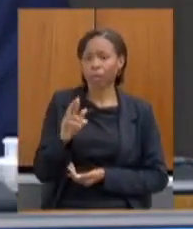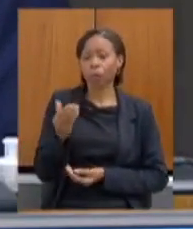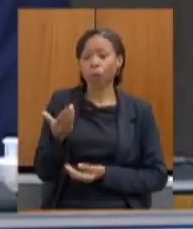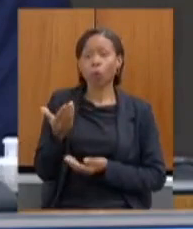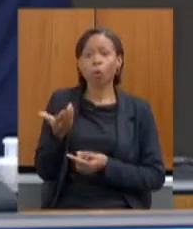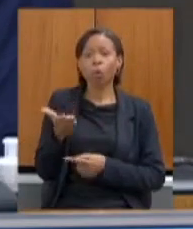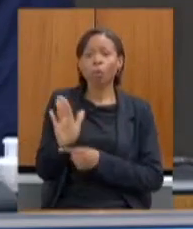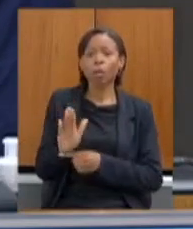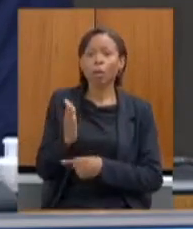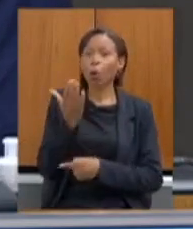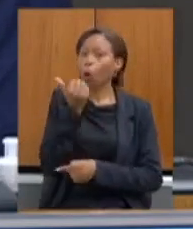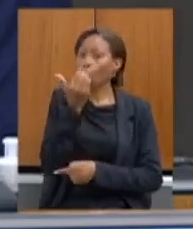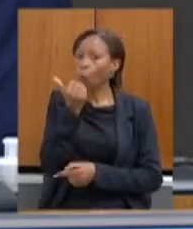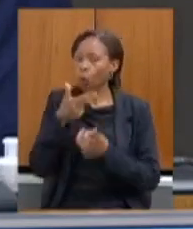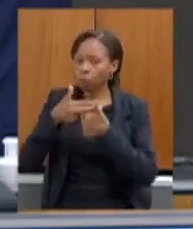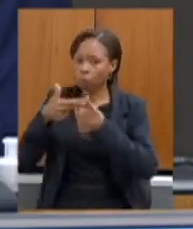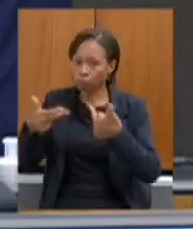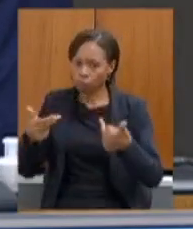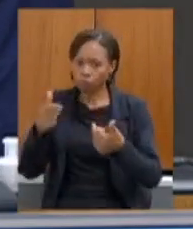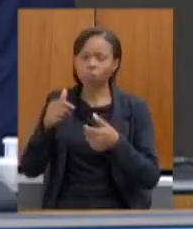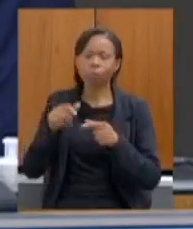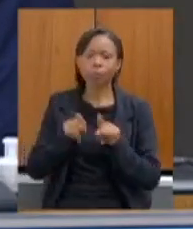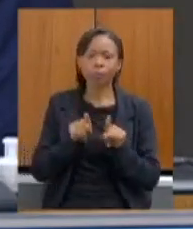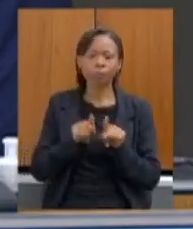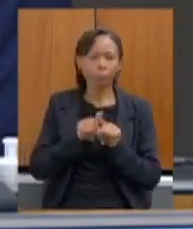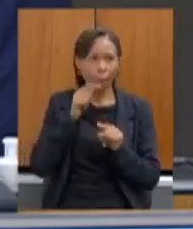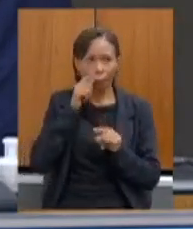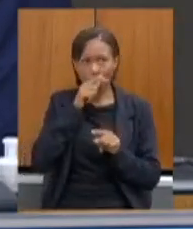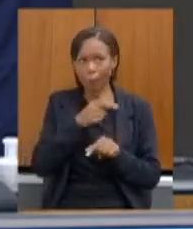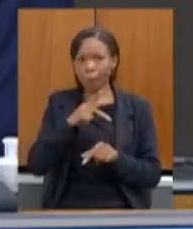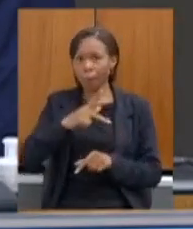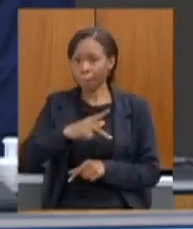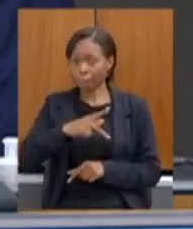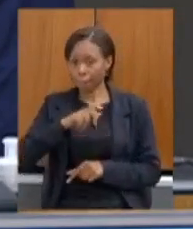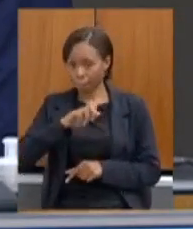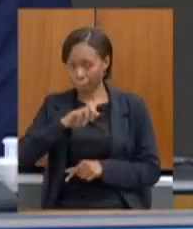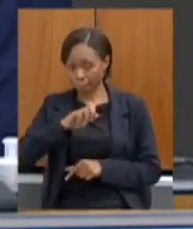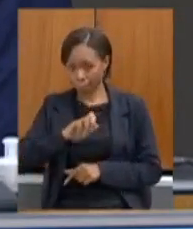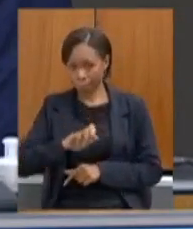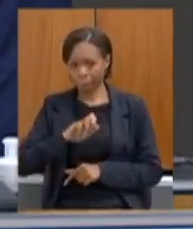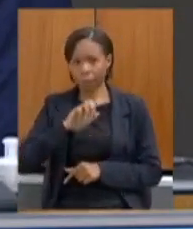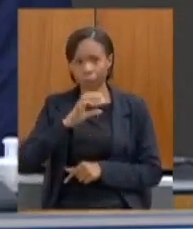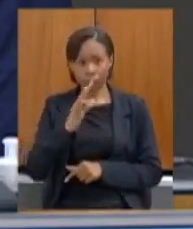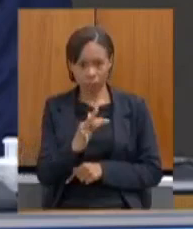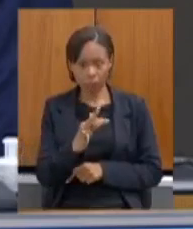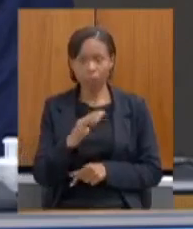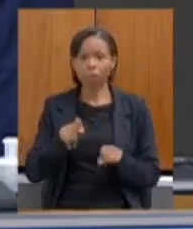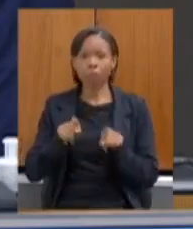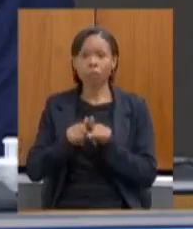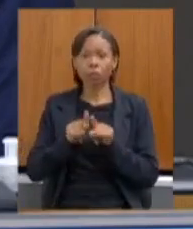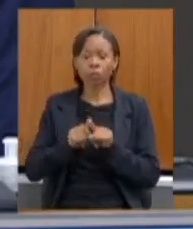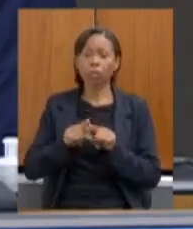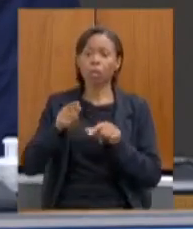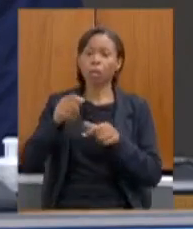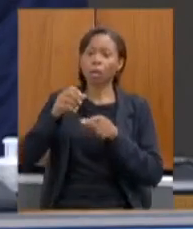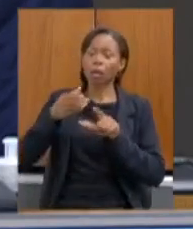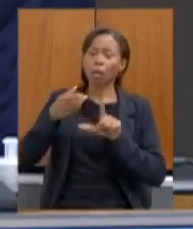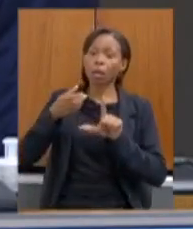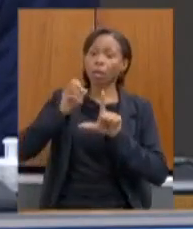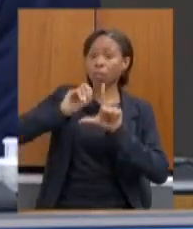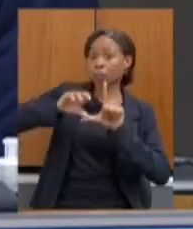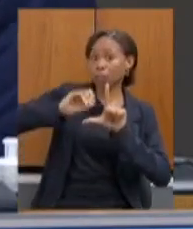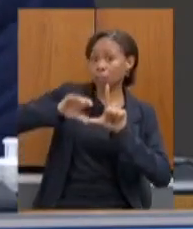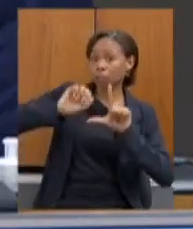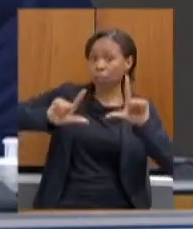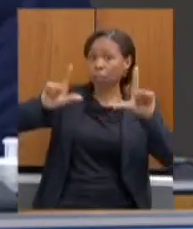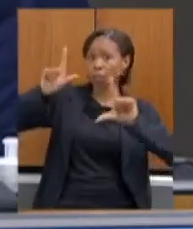Especial de Atividades Não Presenciais, o Plano de Estudo Tutorado, transmissão diária de aulas pela Rede Minas e TV Assembleia, e aqui fica um